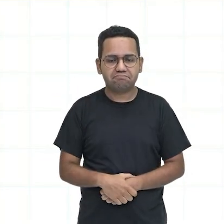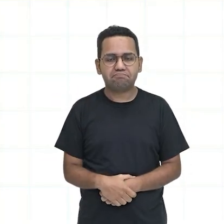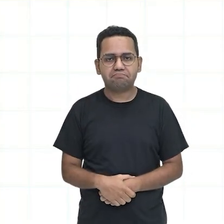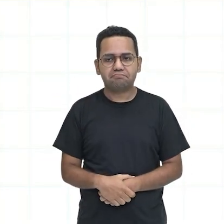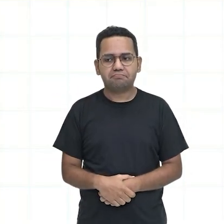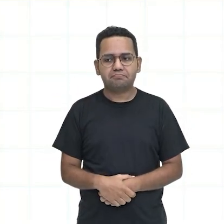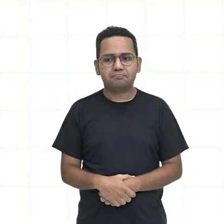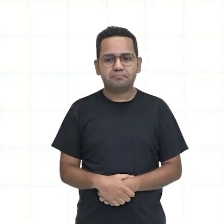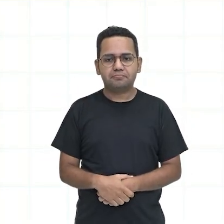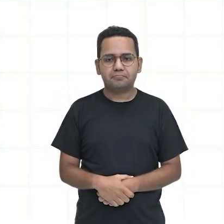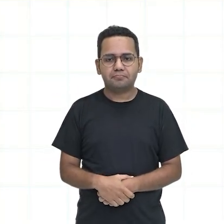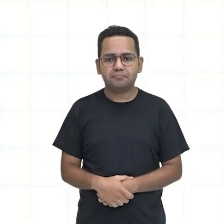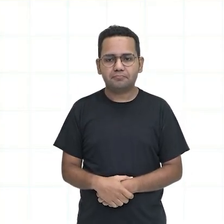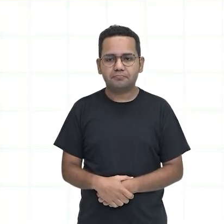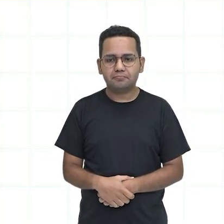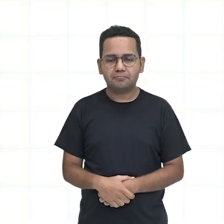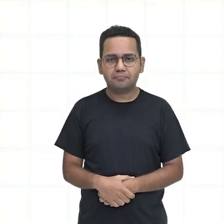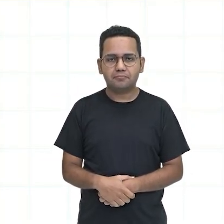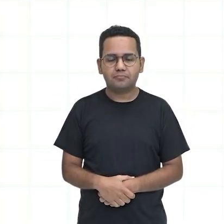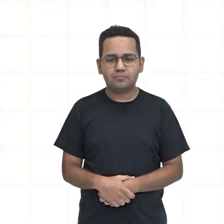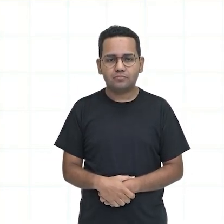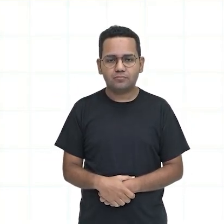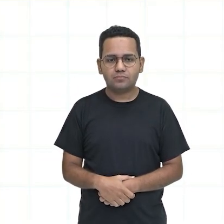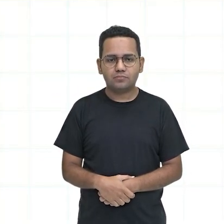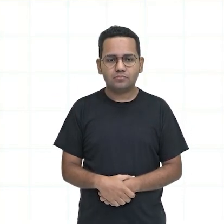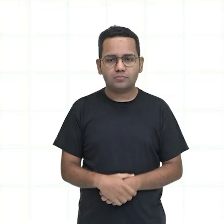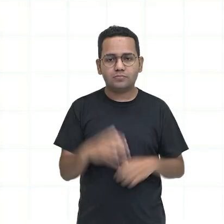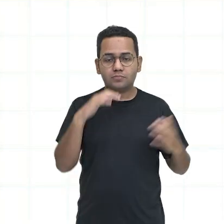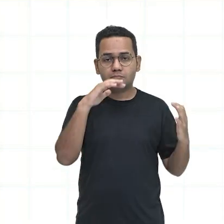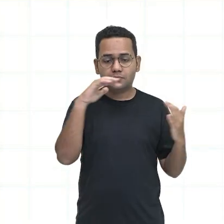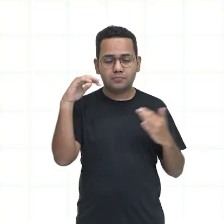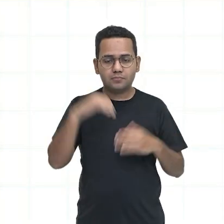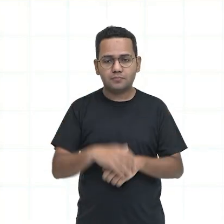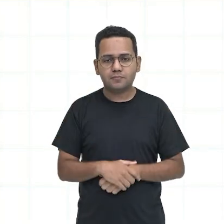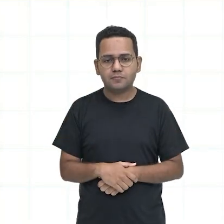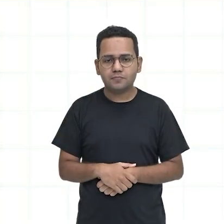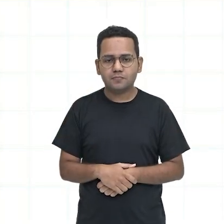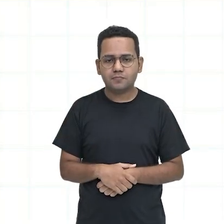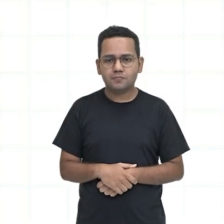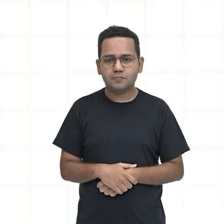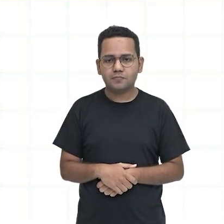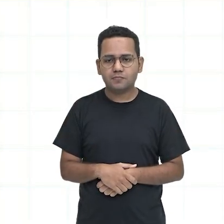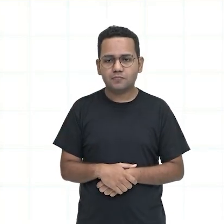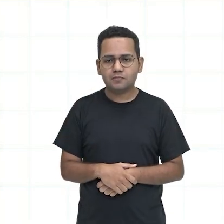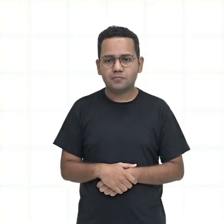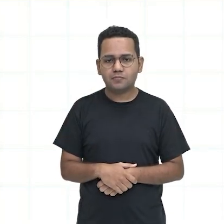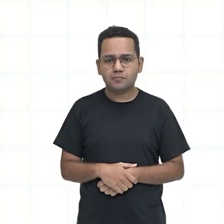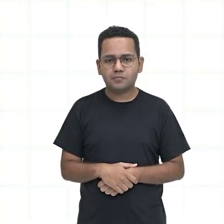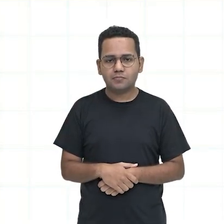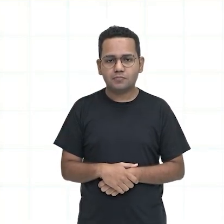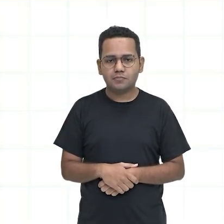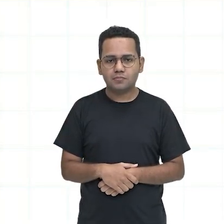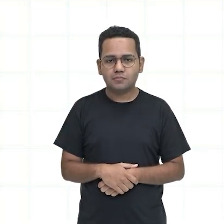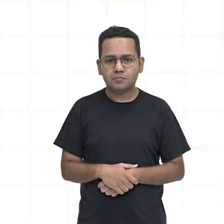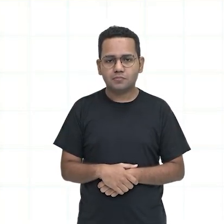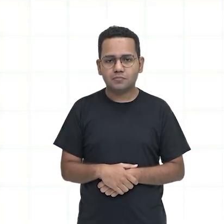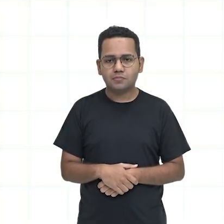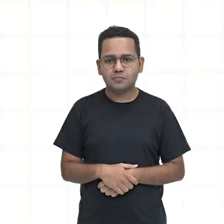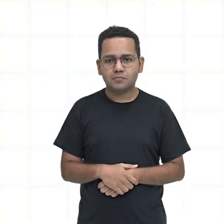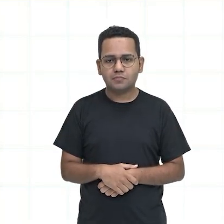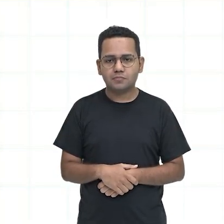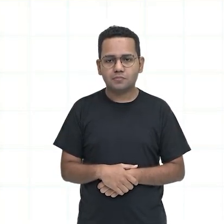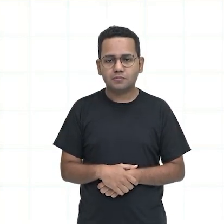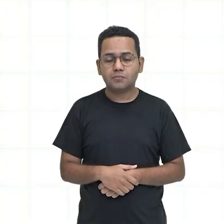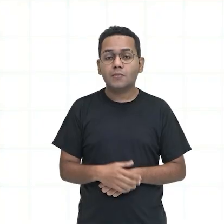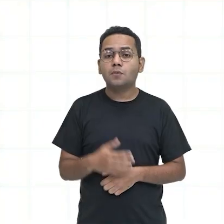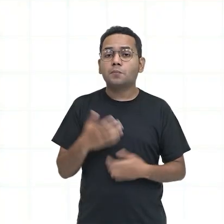se estudar. Tá certo? Então, todas essas orações que desempenham relações entre elas, nós chamamos de orações